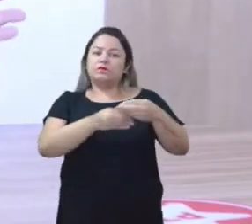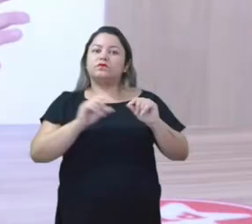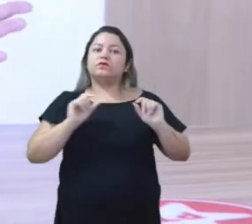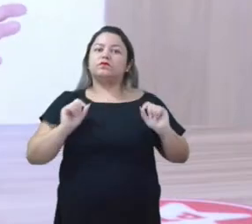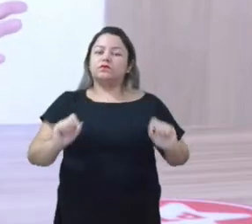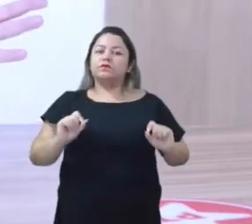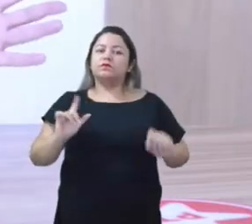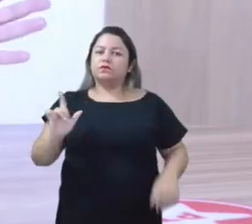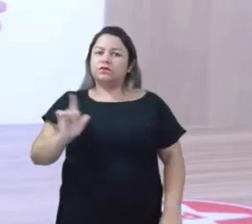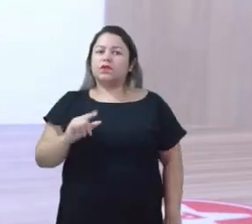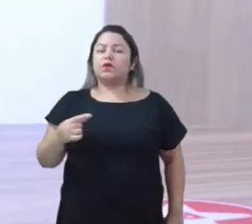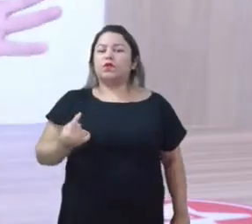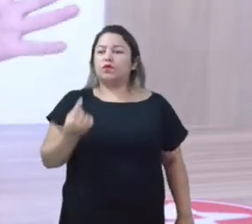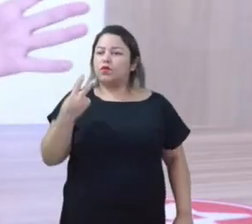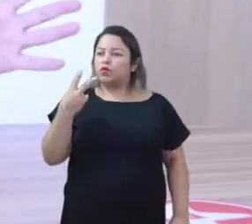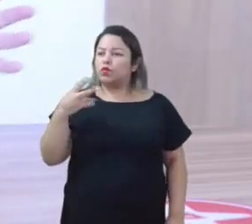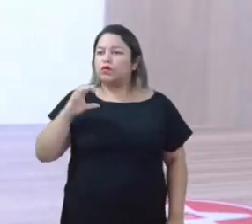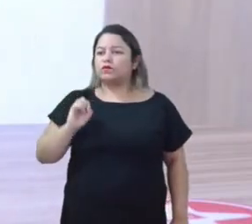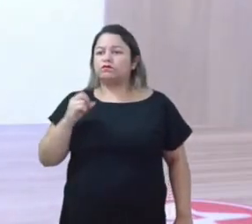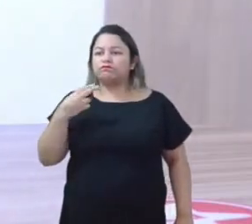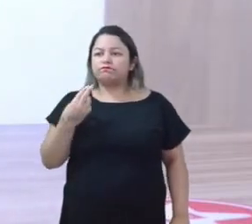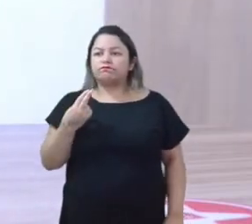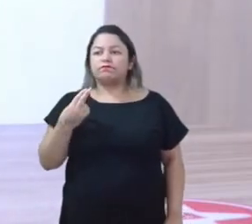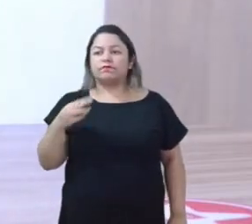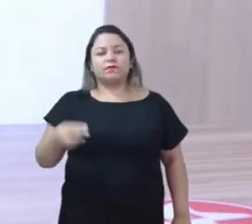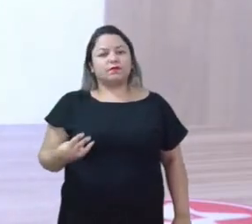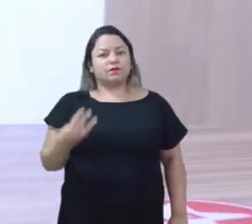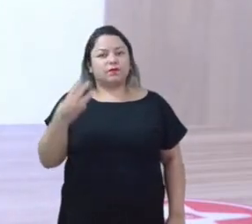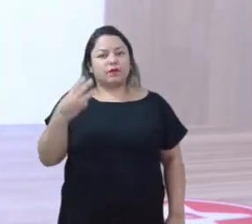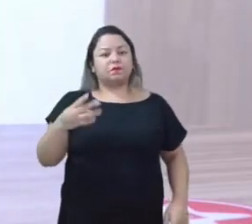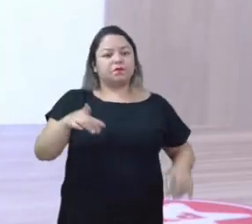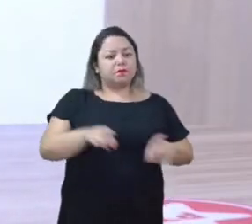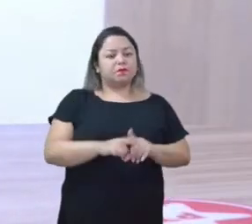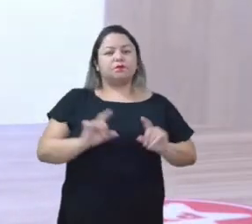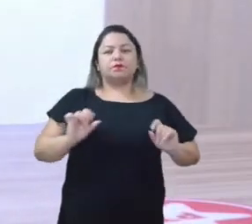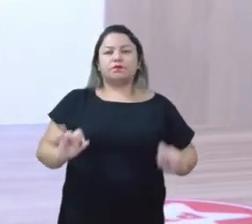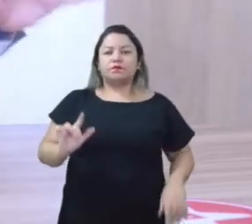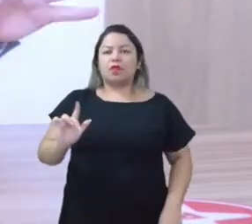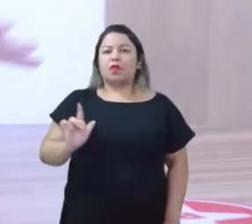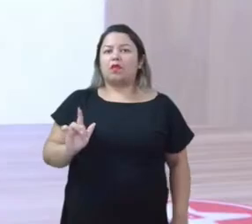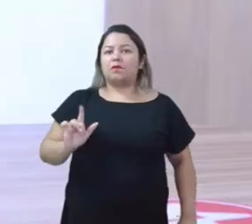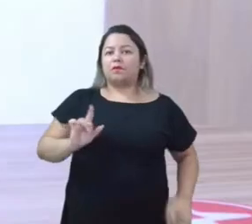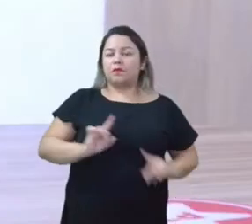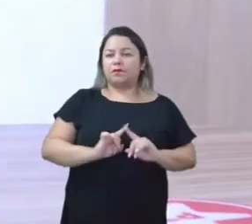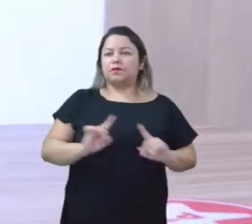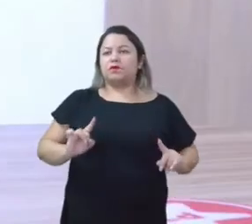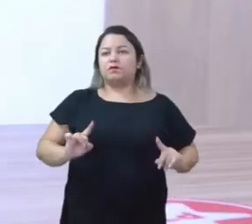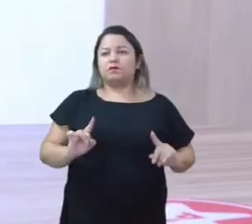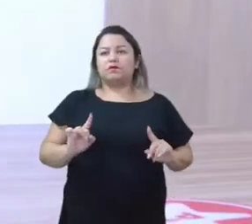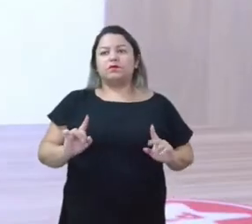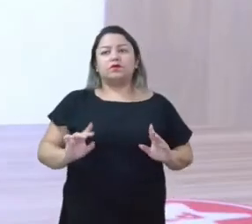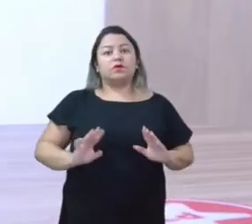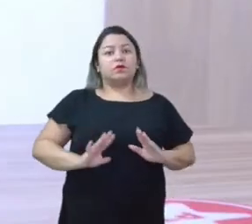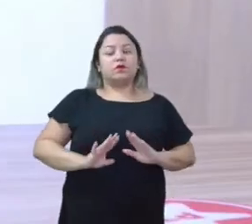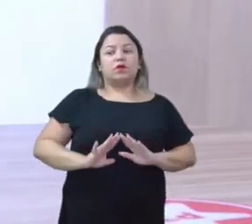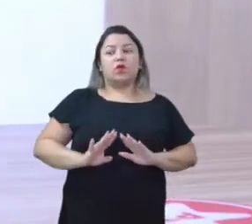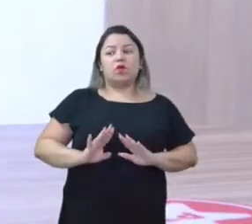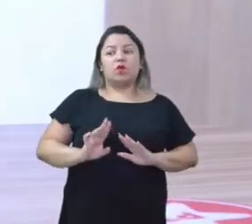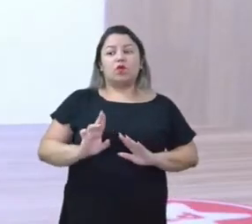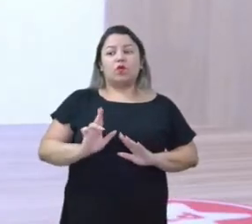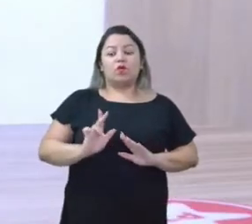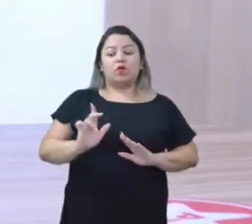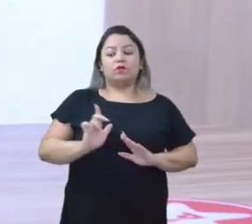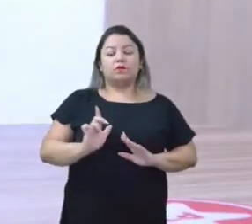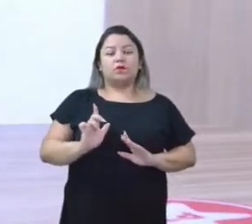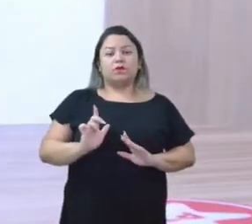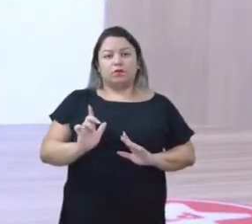setor produtivo tem 1, 2, 3, mais de uma cadeia de produção, vai ser extremamente desonerado.